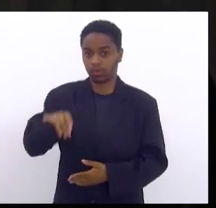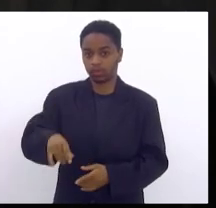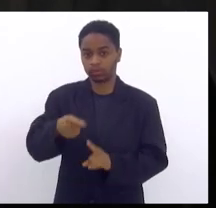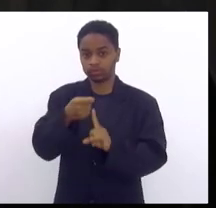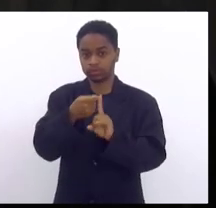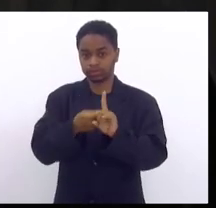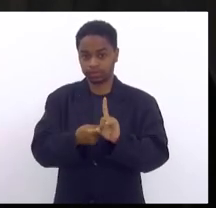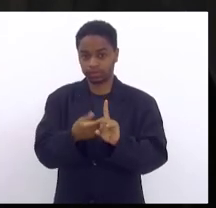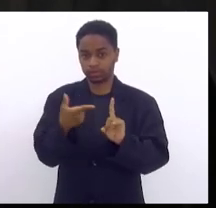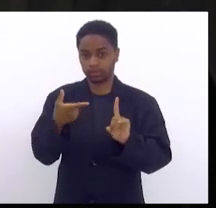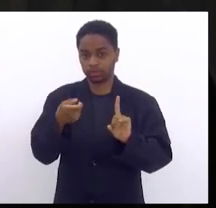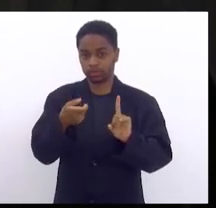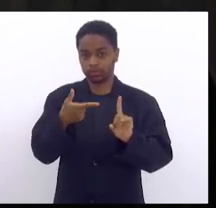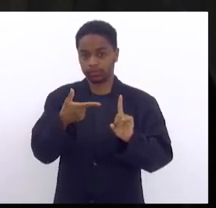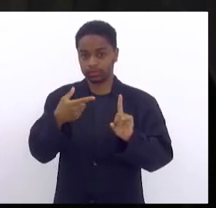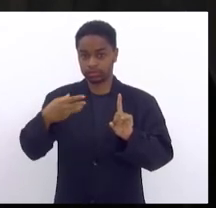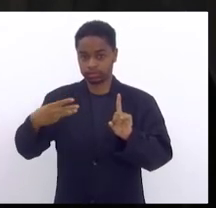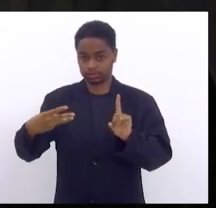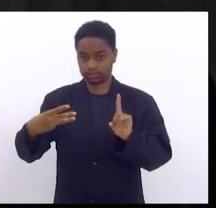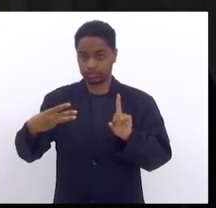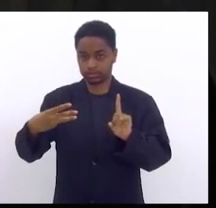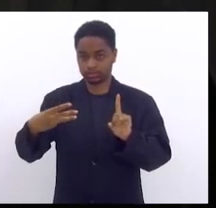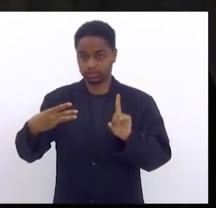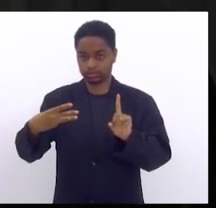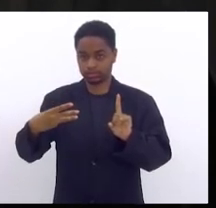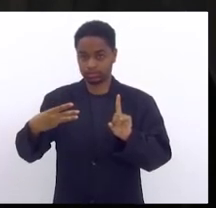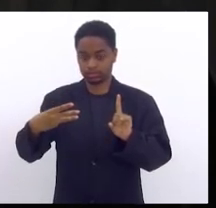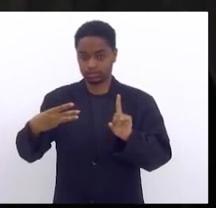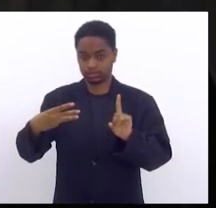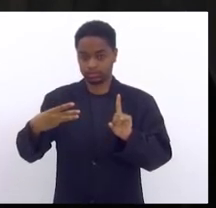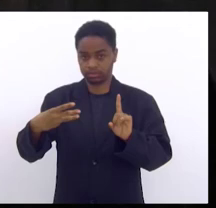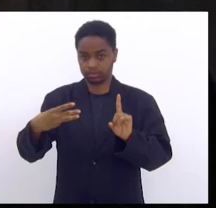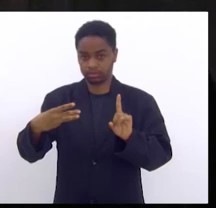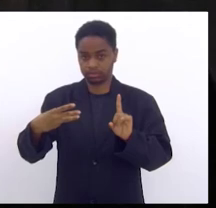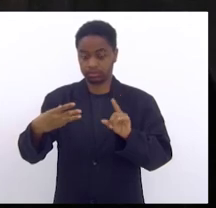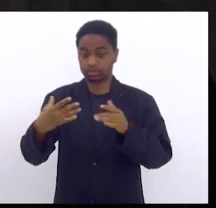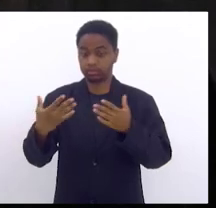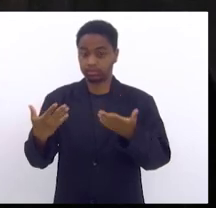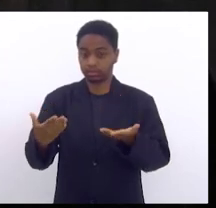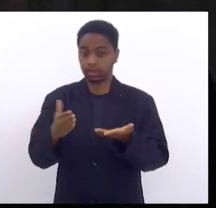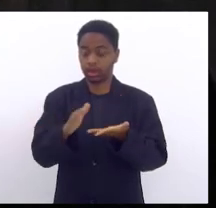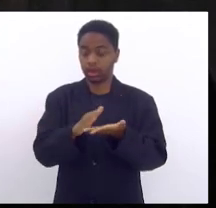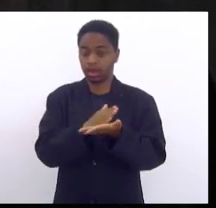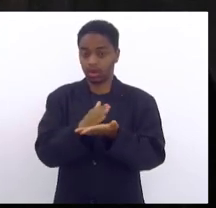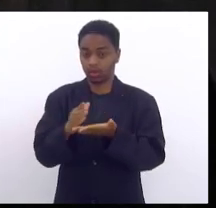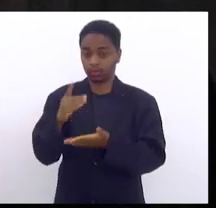de 2023. E muitos desses deputados